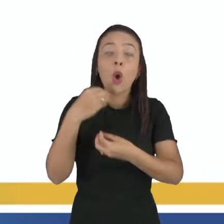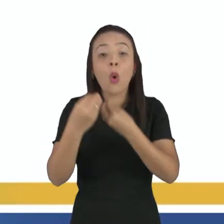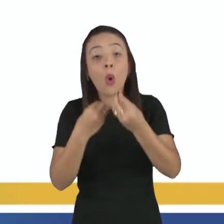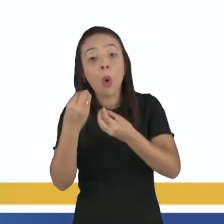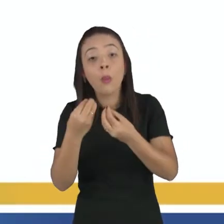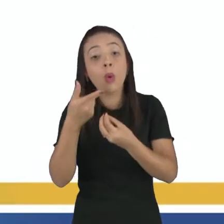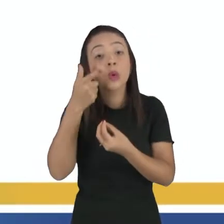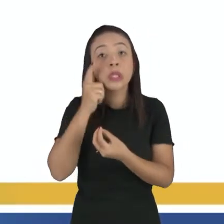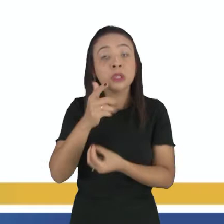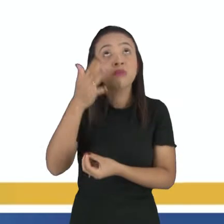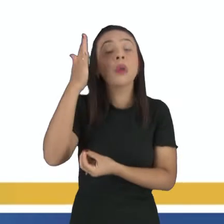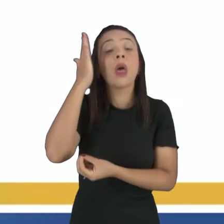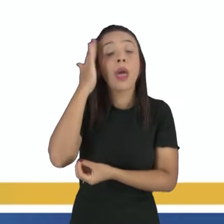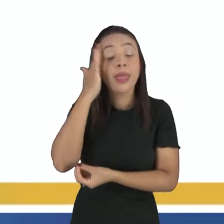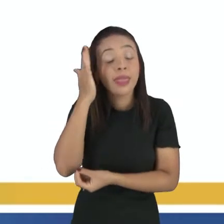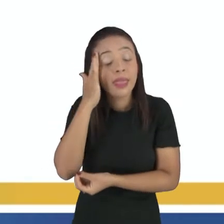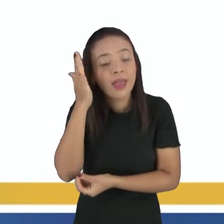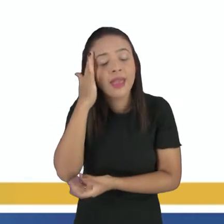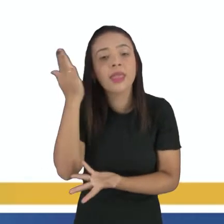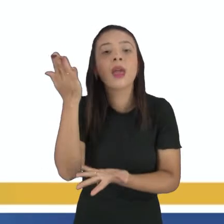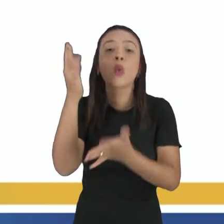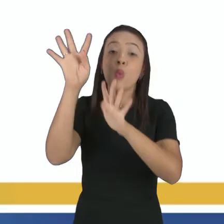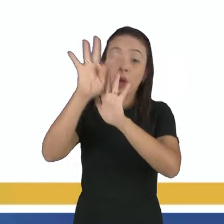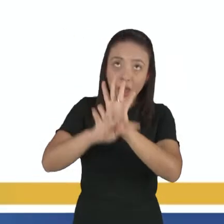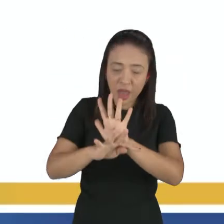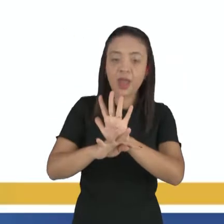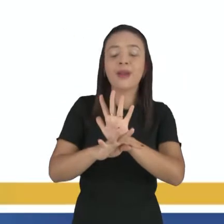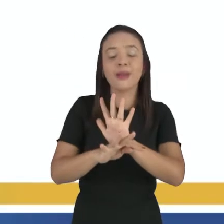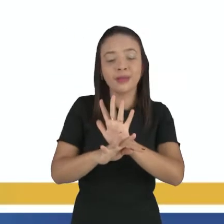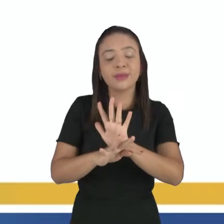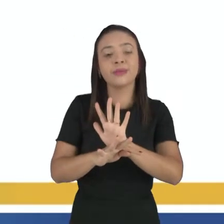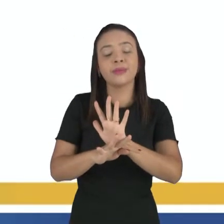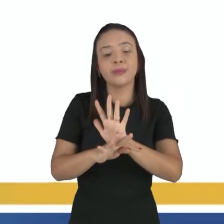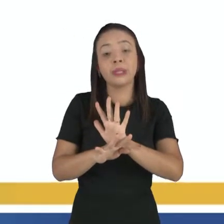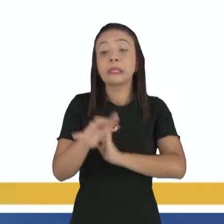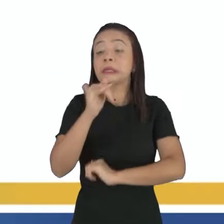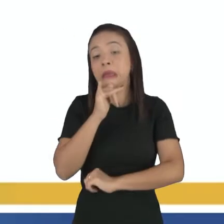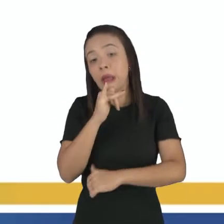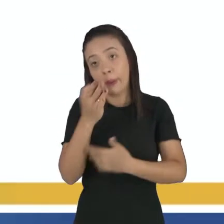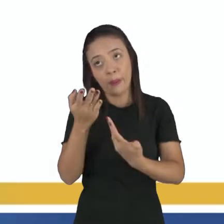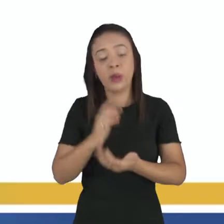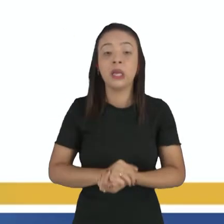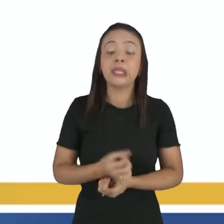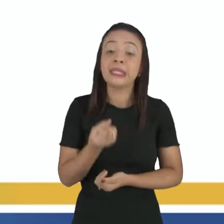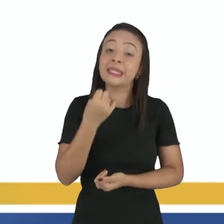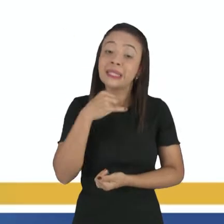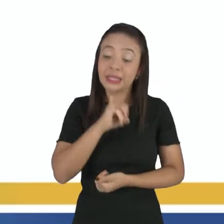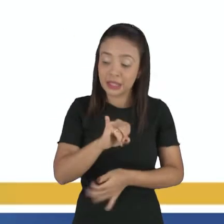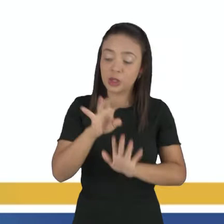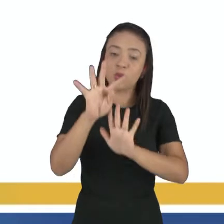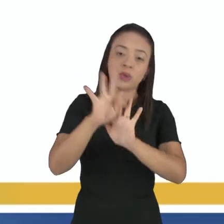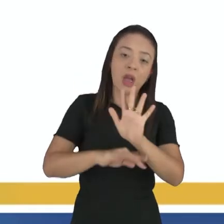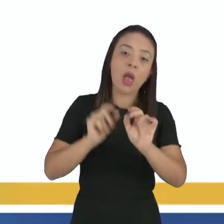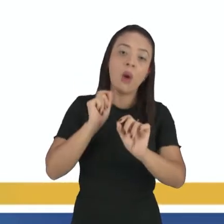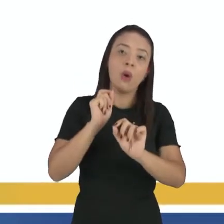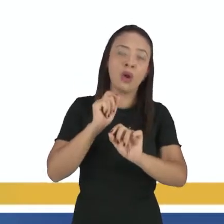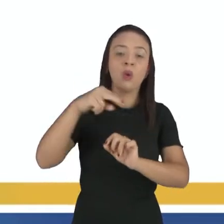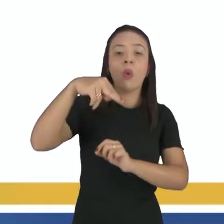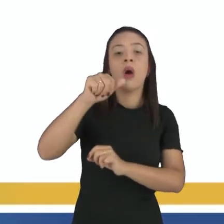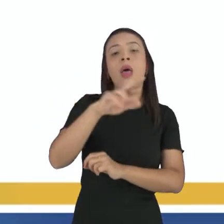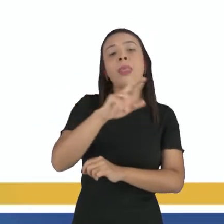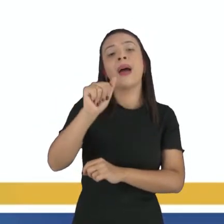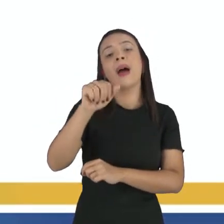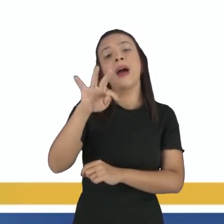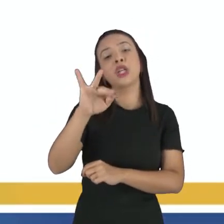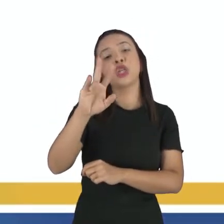aprendo esse assunto ou seja entendo esse assunto tá por exemplo se o texto for uma narrativa